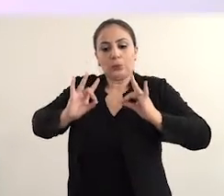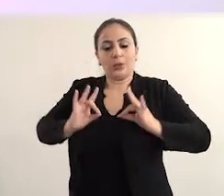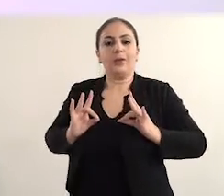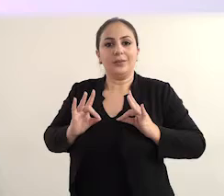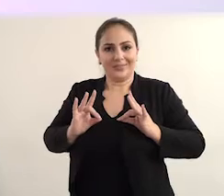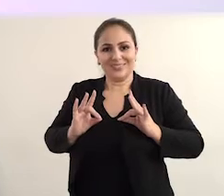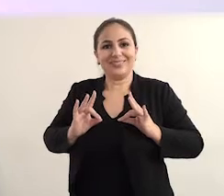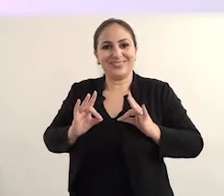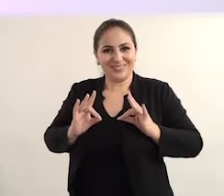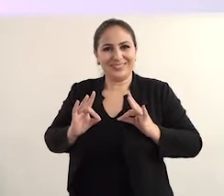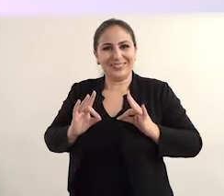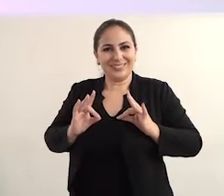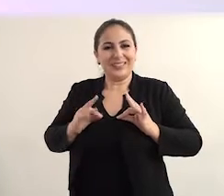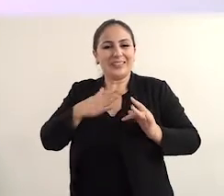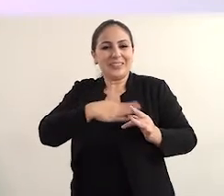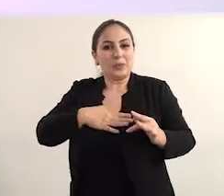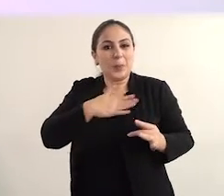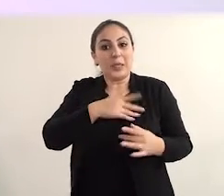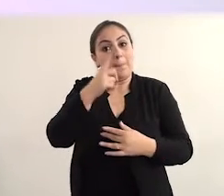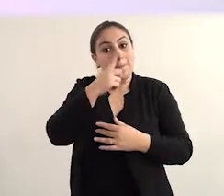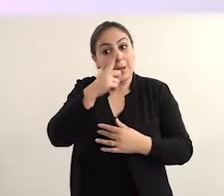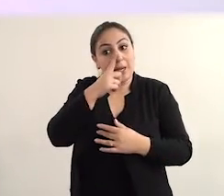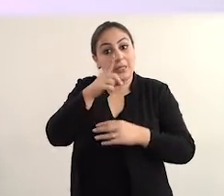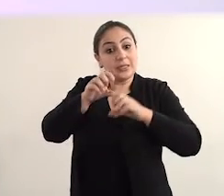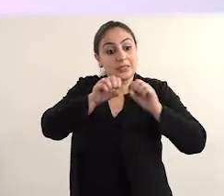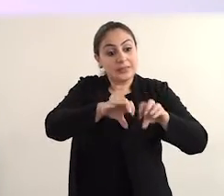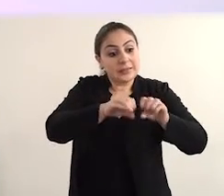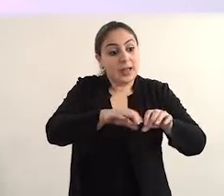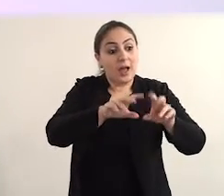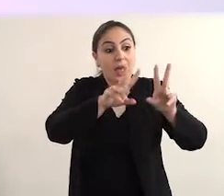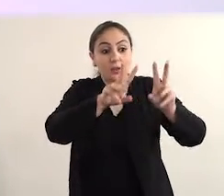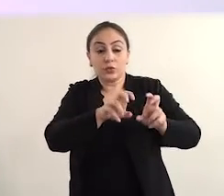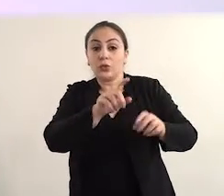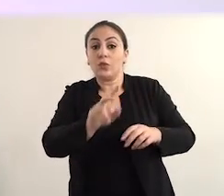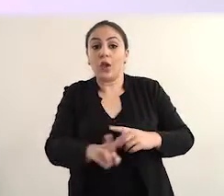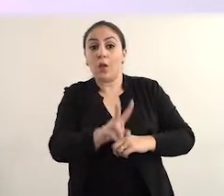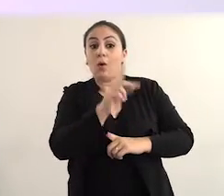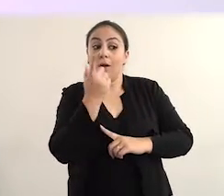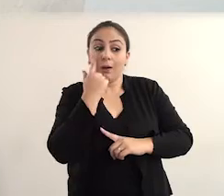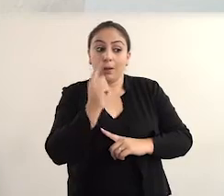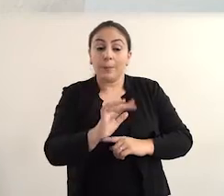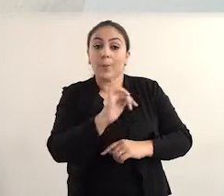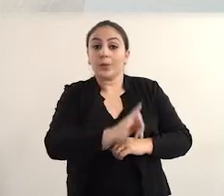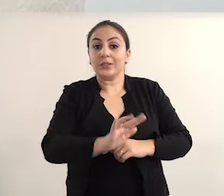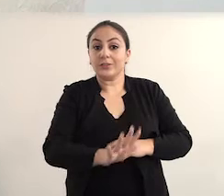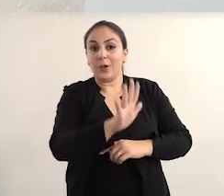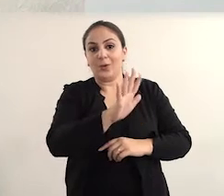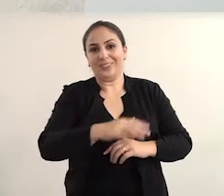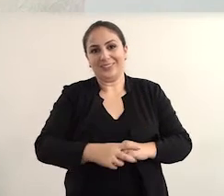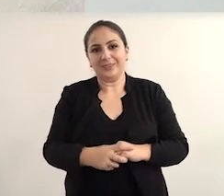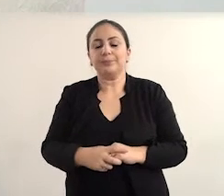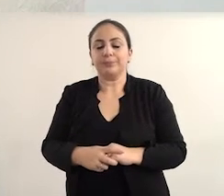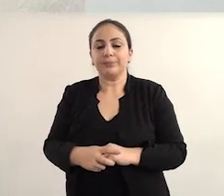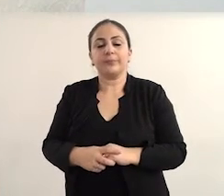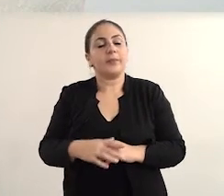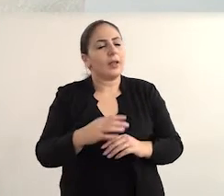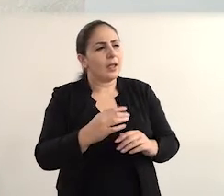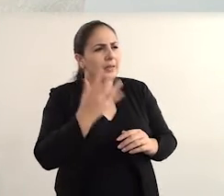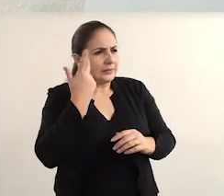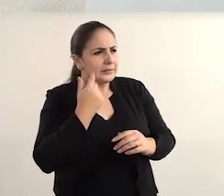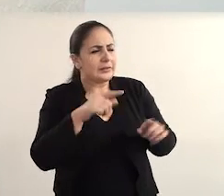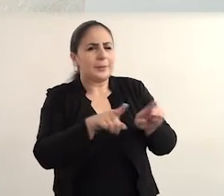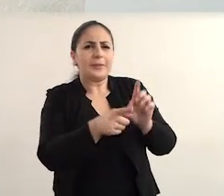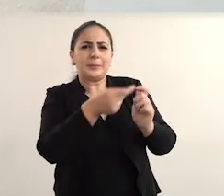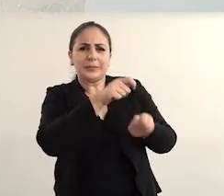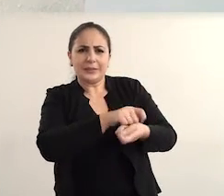né, do papel, do sentimento de mãe, para ensinar essas questões de valores mesmo para ela, né? Andréa, também essa adaptação na escola